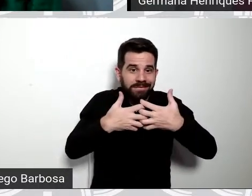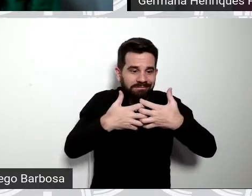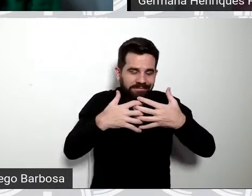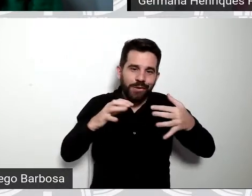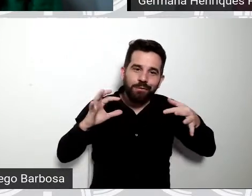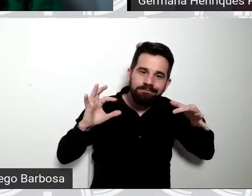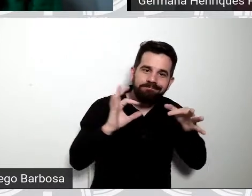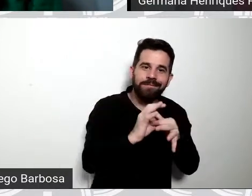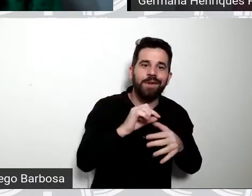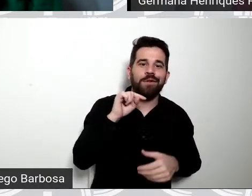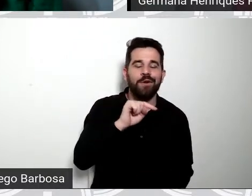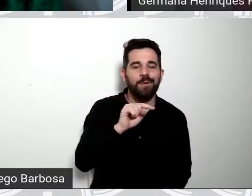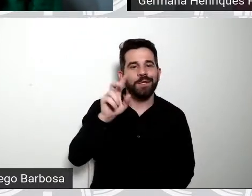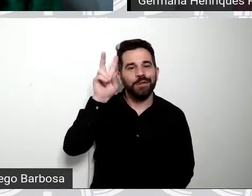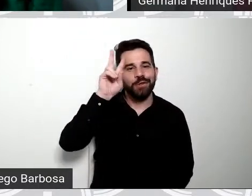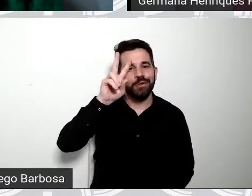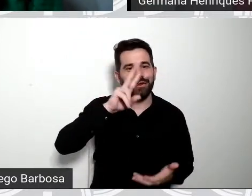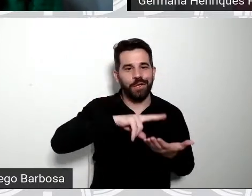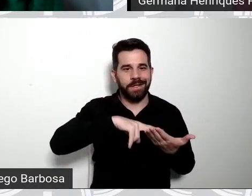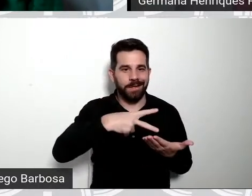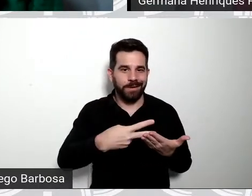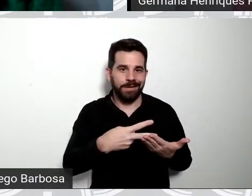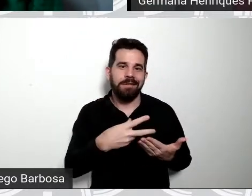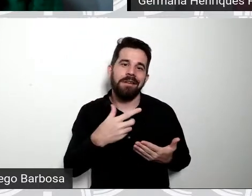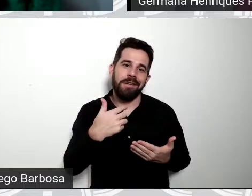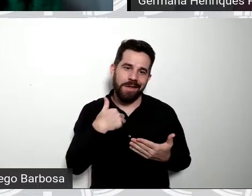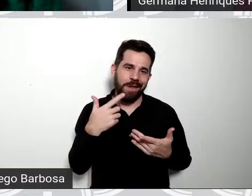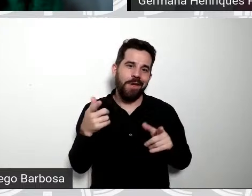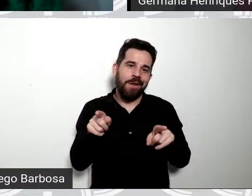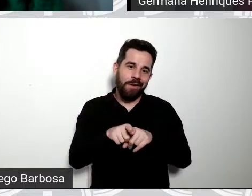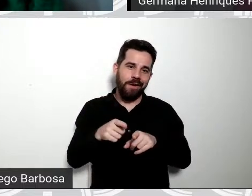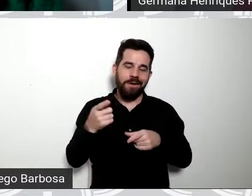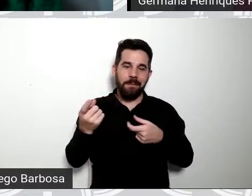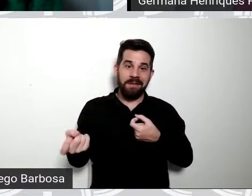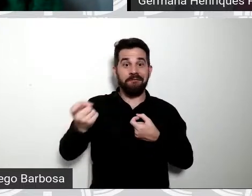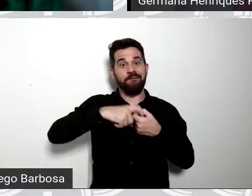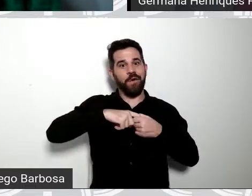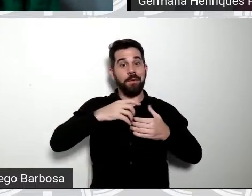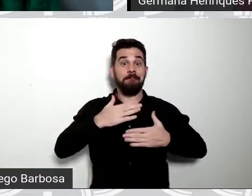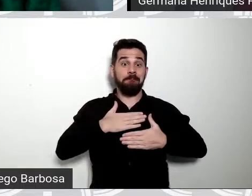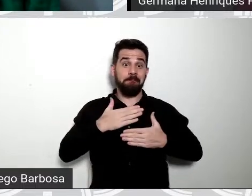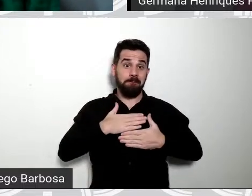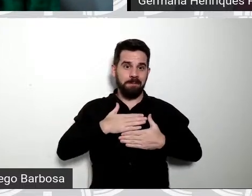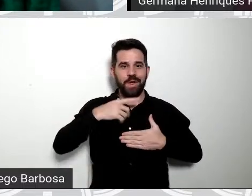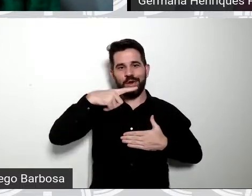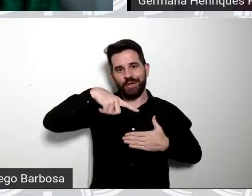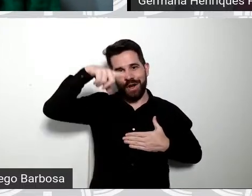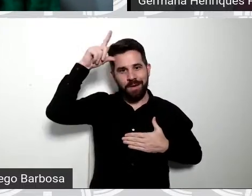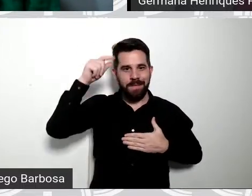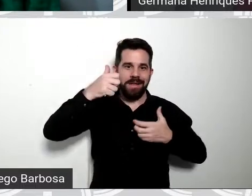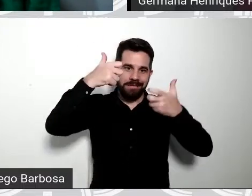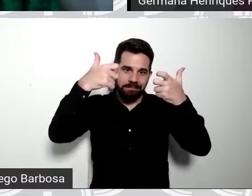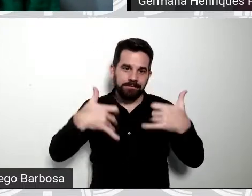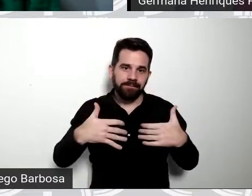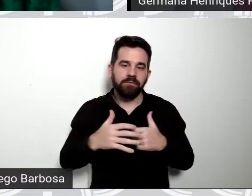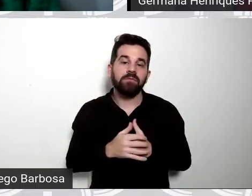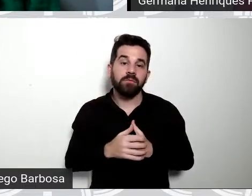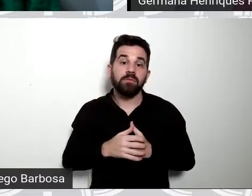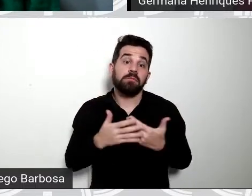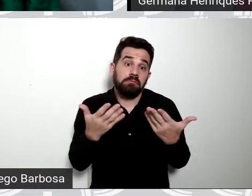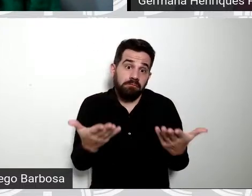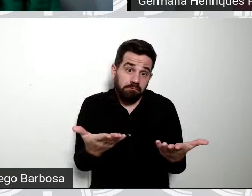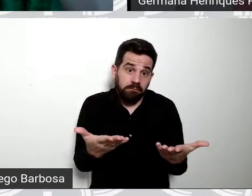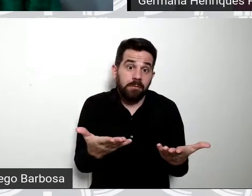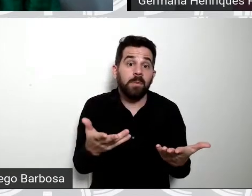É, então, eu volto ao meu próprio discurso agora. Sendo assim, e aproximando a questão da história da tradução